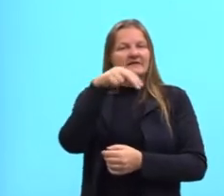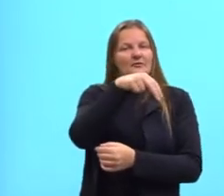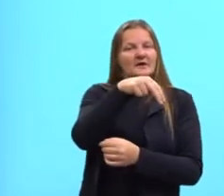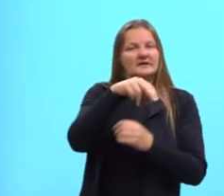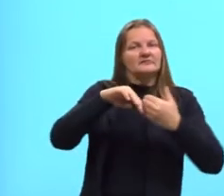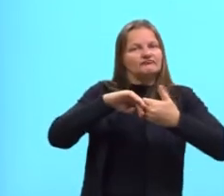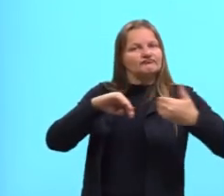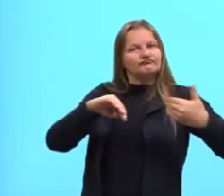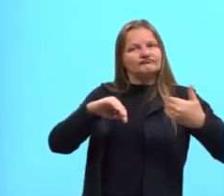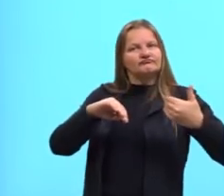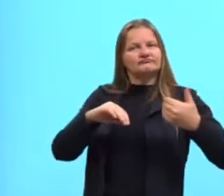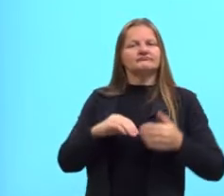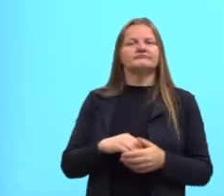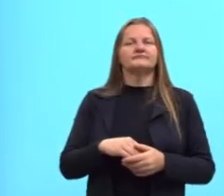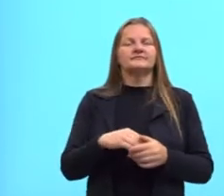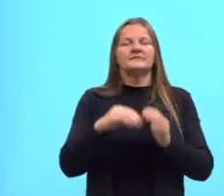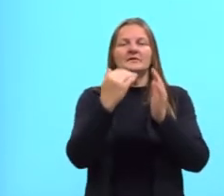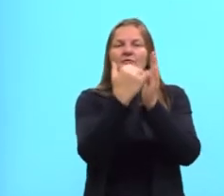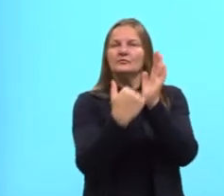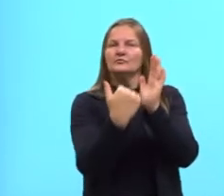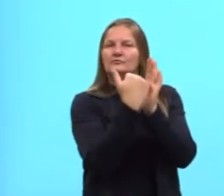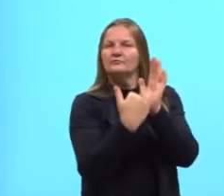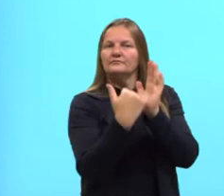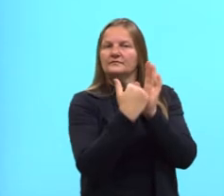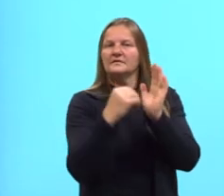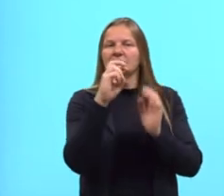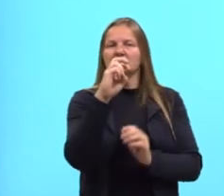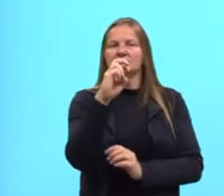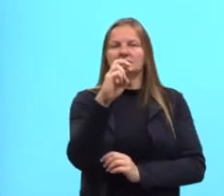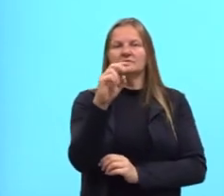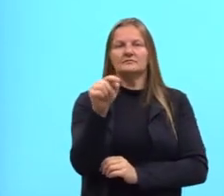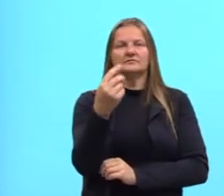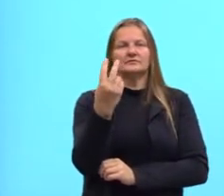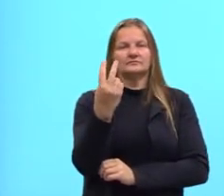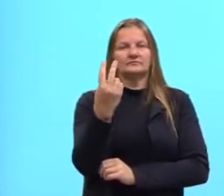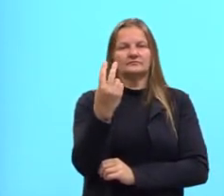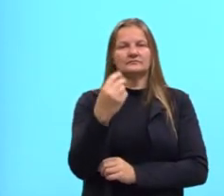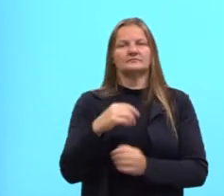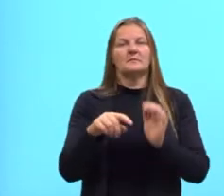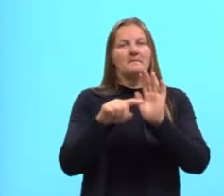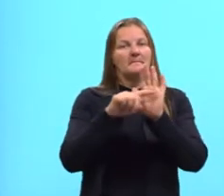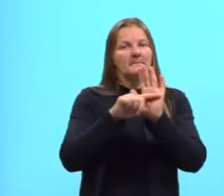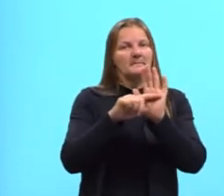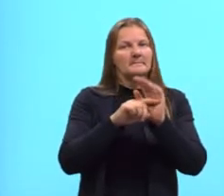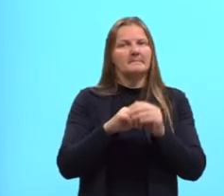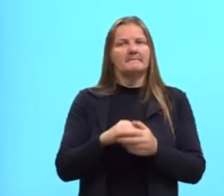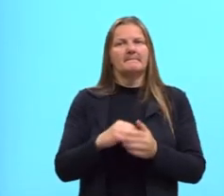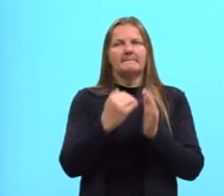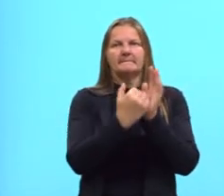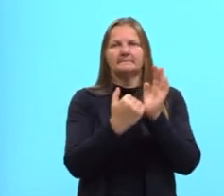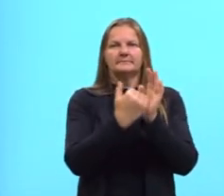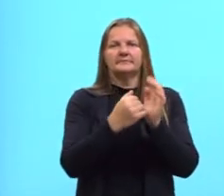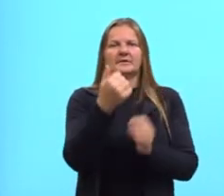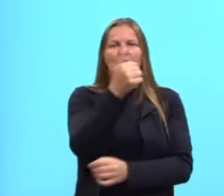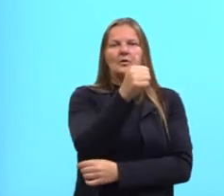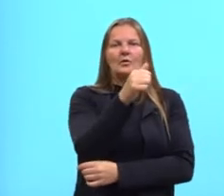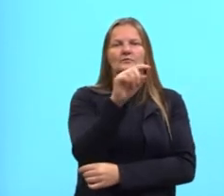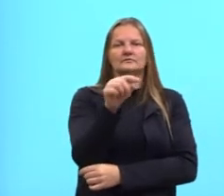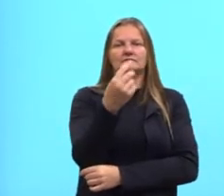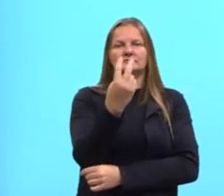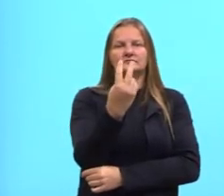então primeira coisa nós vamos subtrair 5,2 nós temos então né